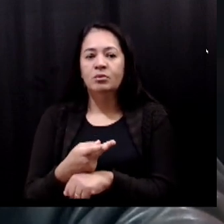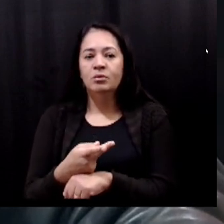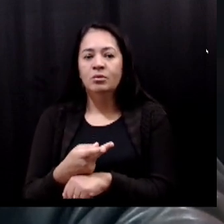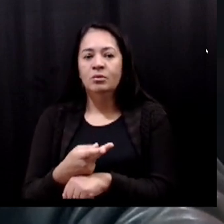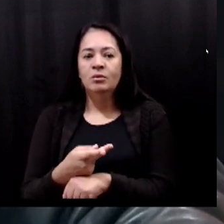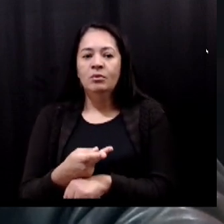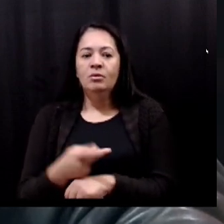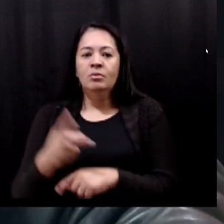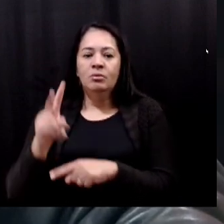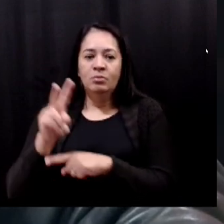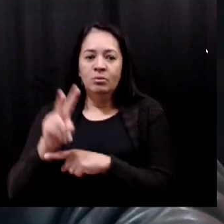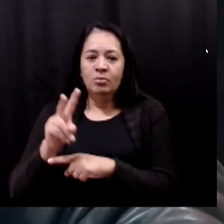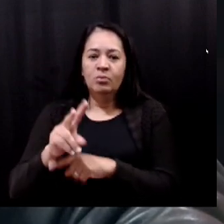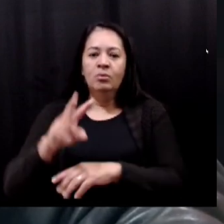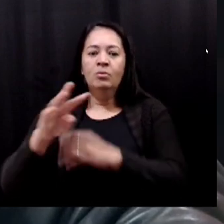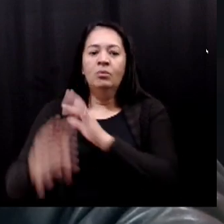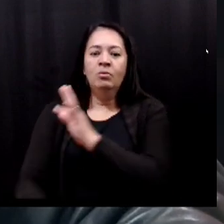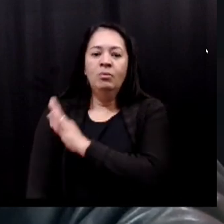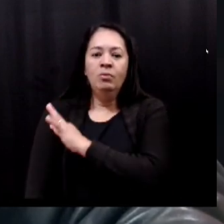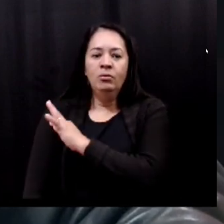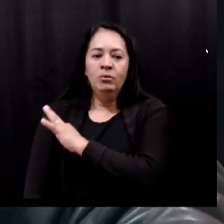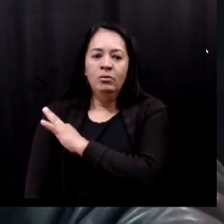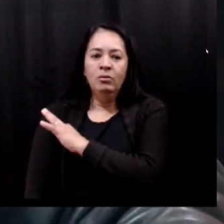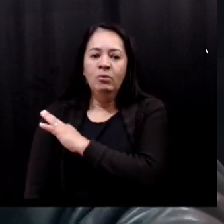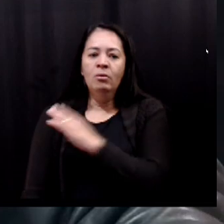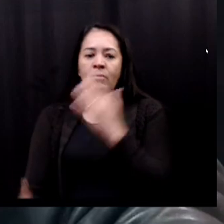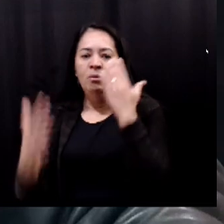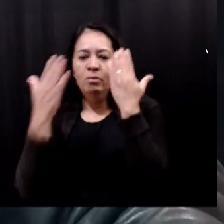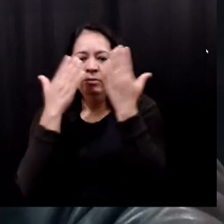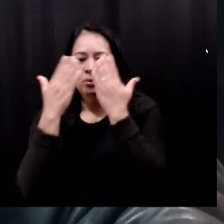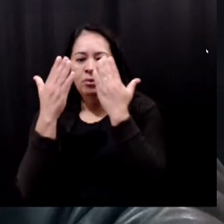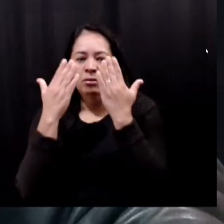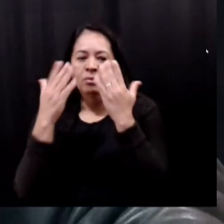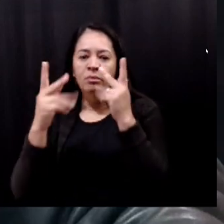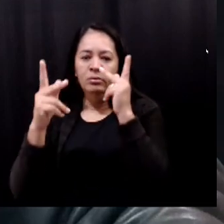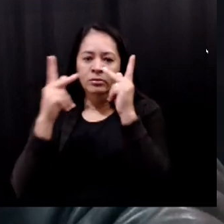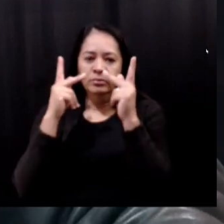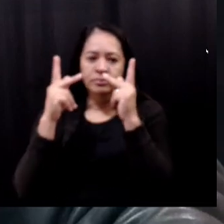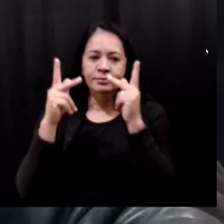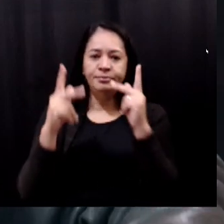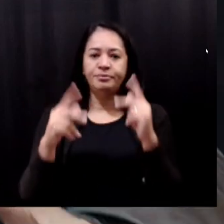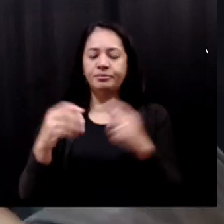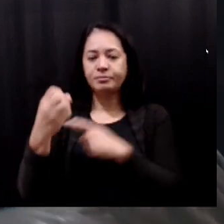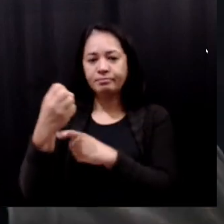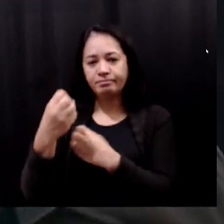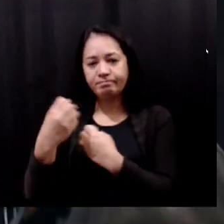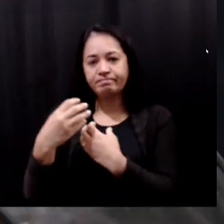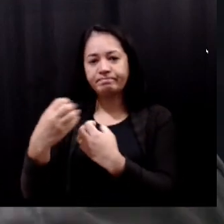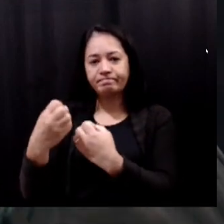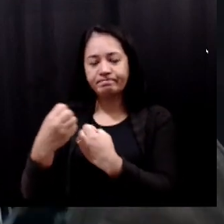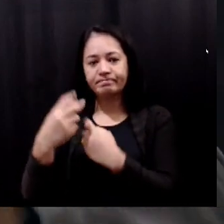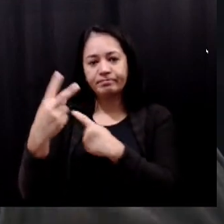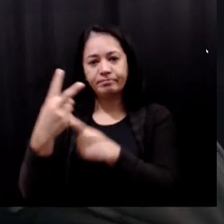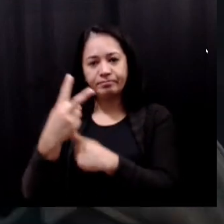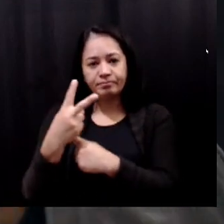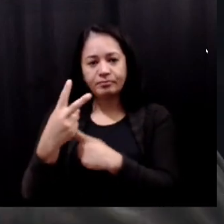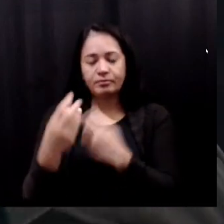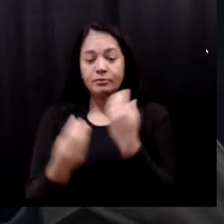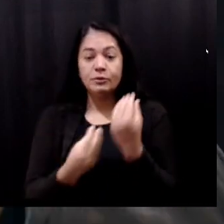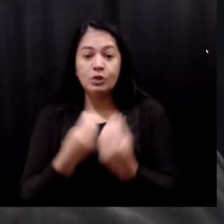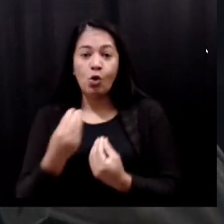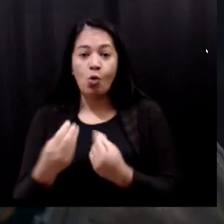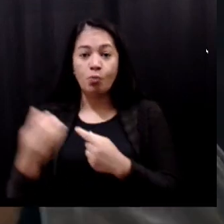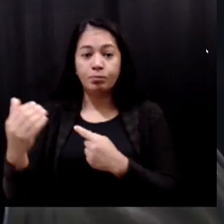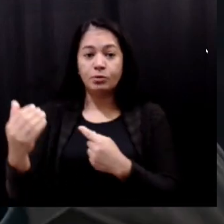cuidados técnicos, né, um psicoterapeuta que nos oriente a